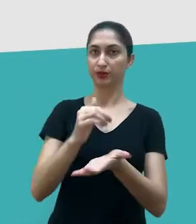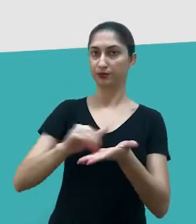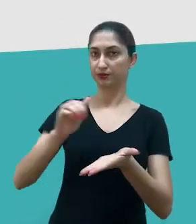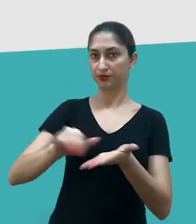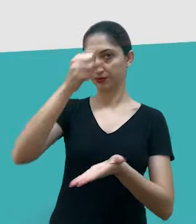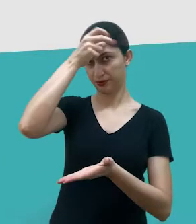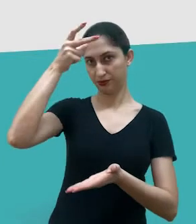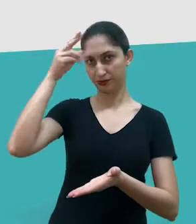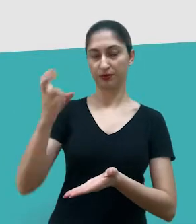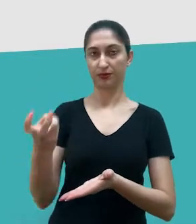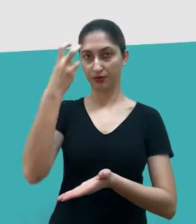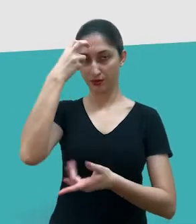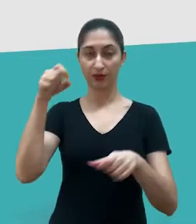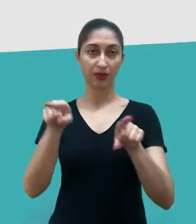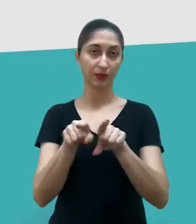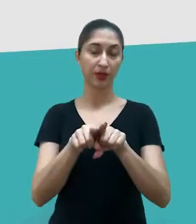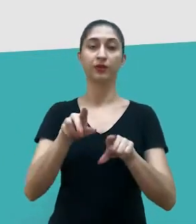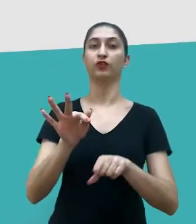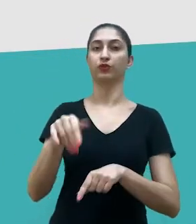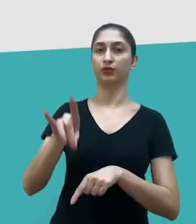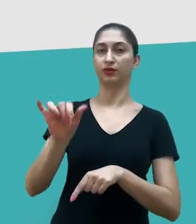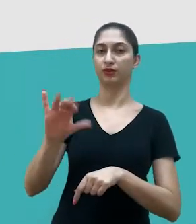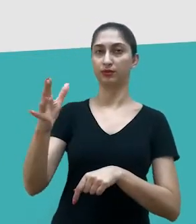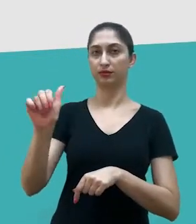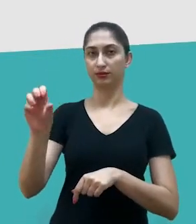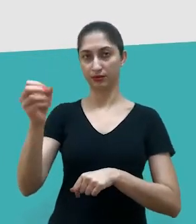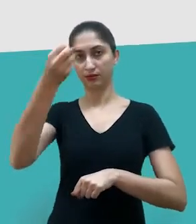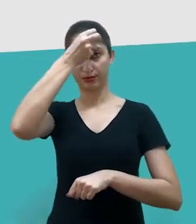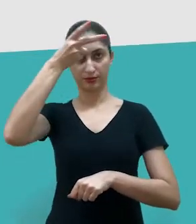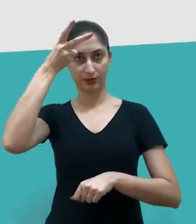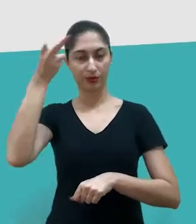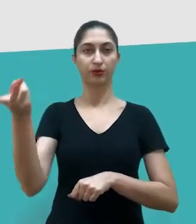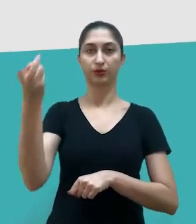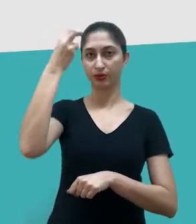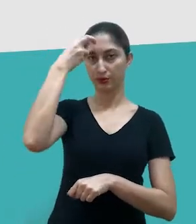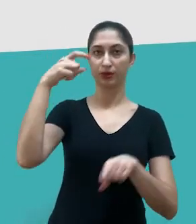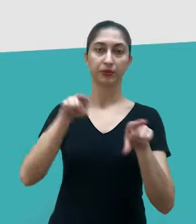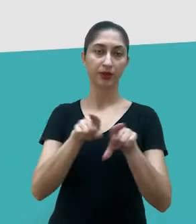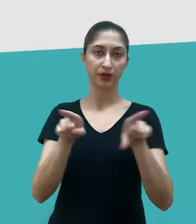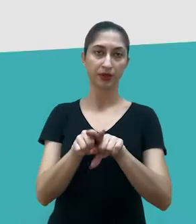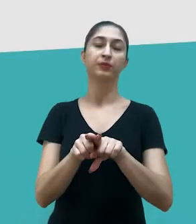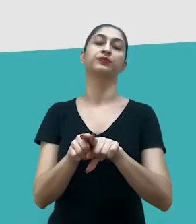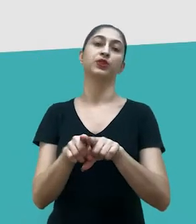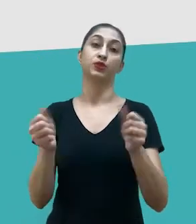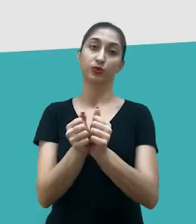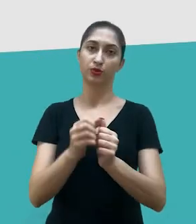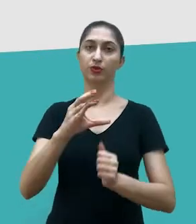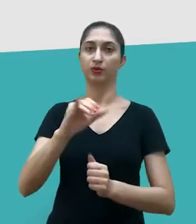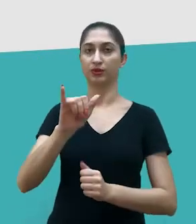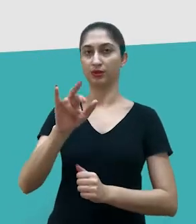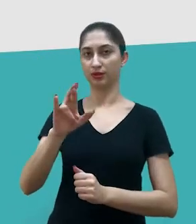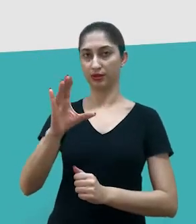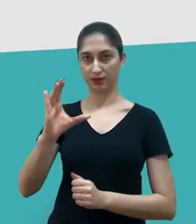e Fundação Municipal de Cultura, em parceria com o Centro de Intercâmbio e Referência Cultural, CIRC.